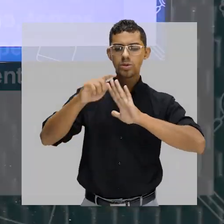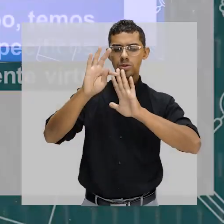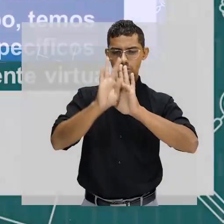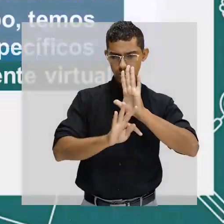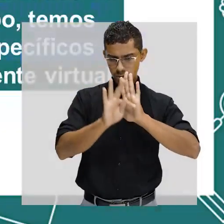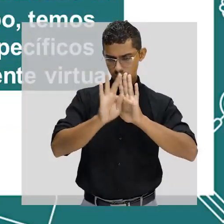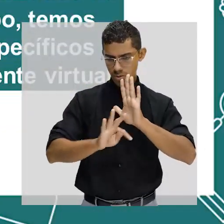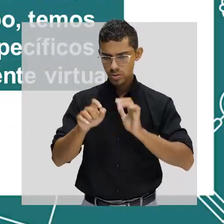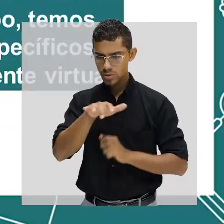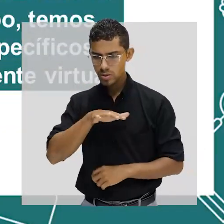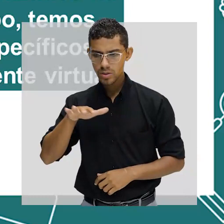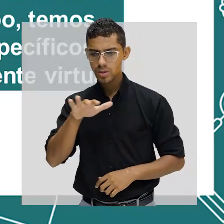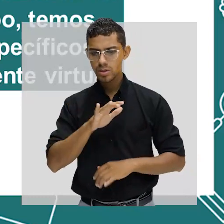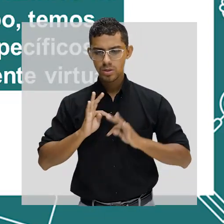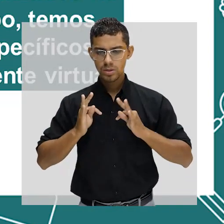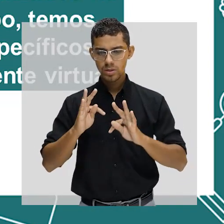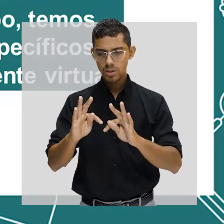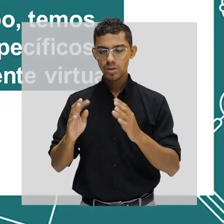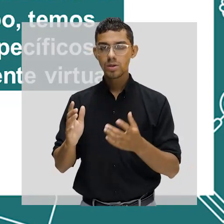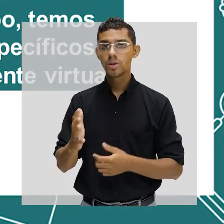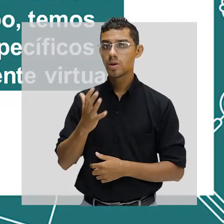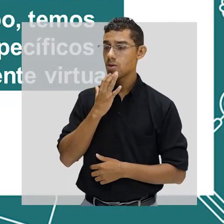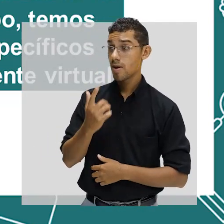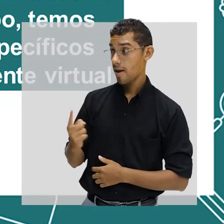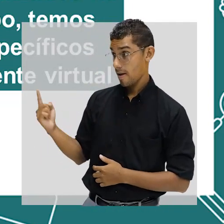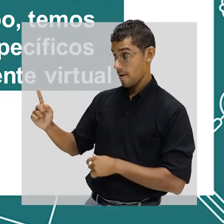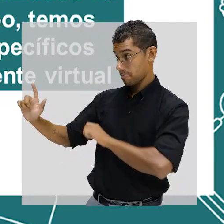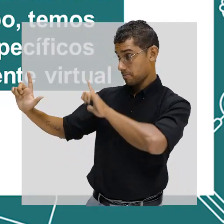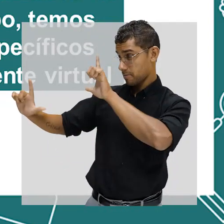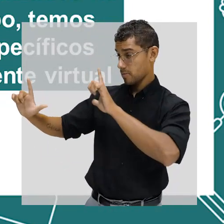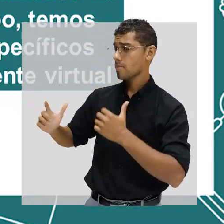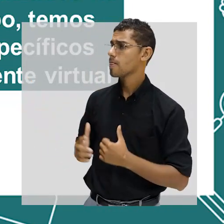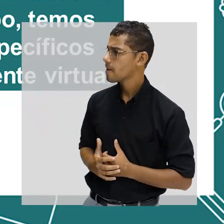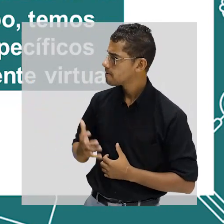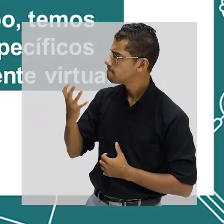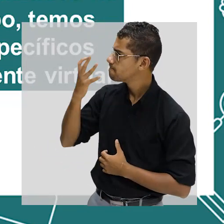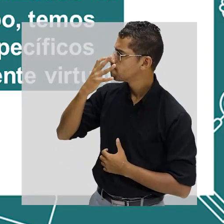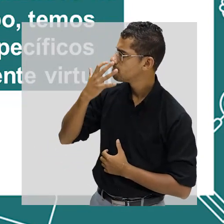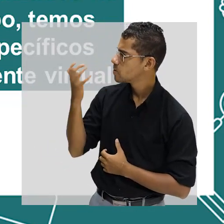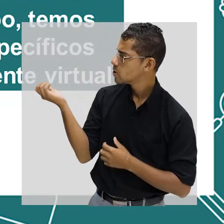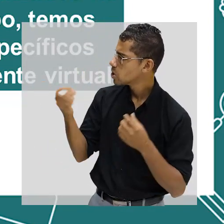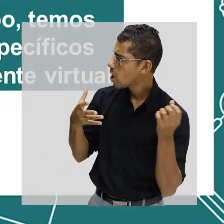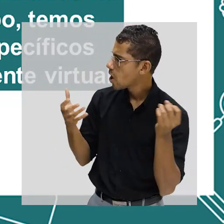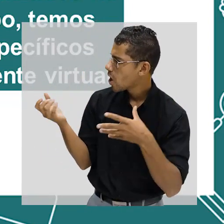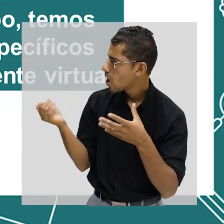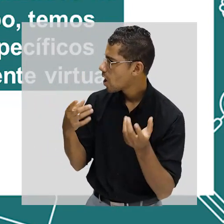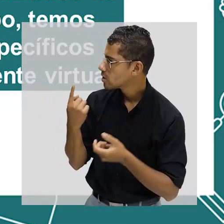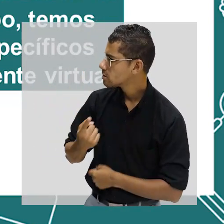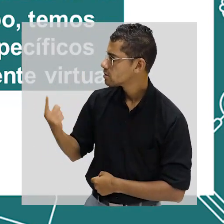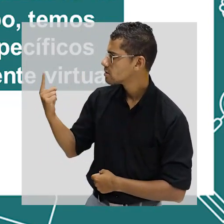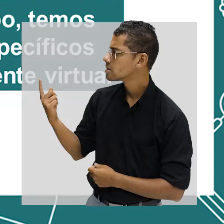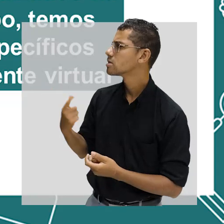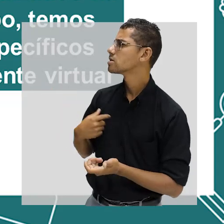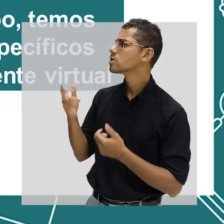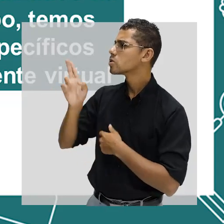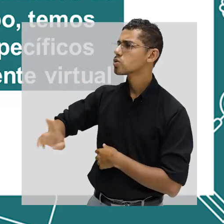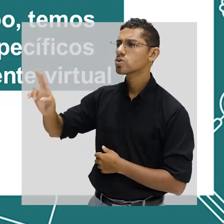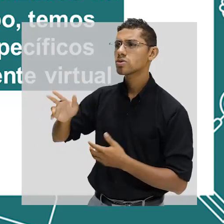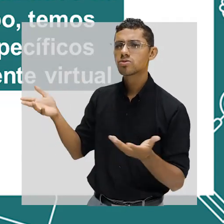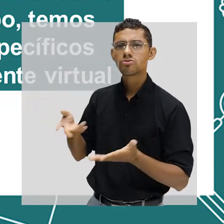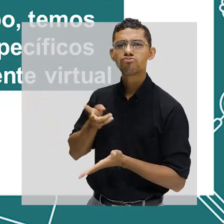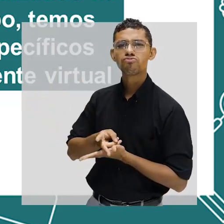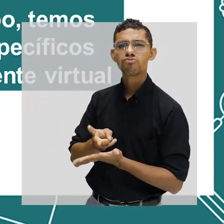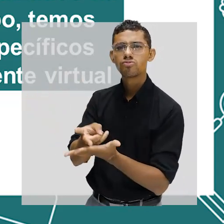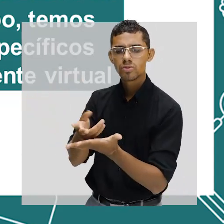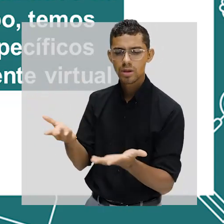ambiente virtual, tá? Eles, acompanhando a tua tela, aparecem para atender uma nova demanda, além daqueles que nós já utilizamos, como eu